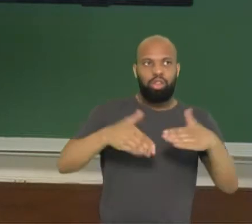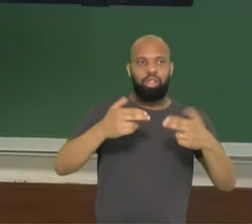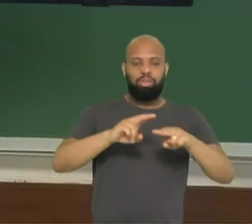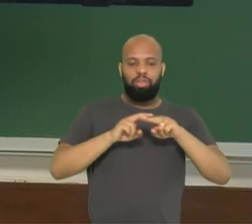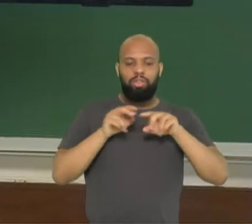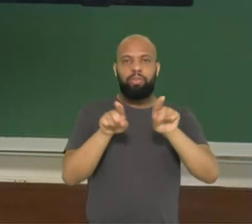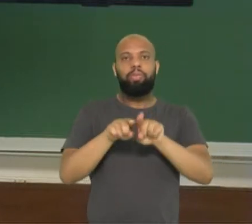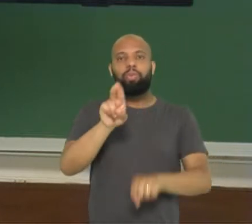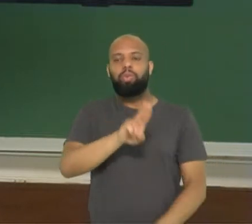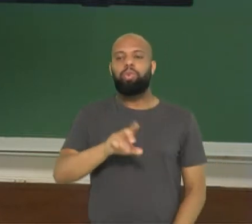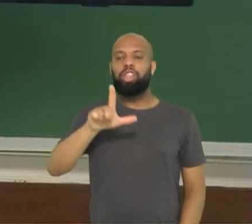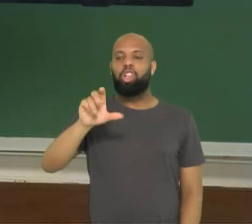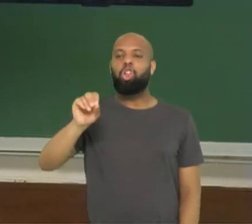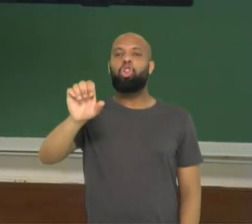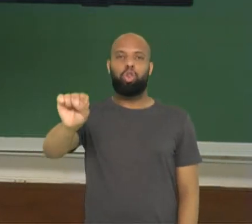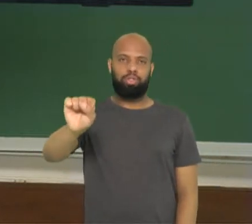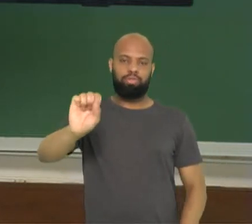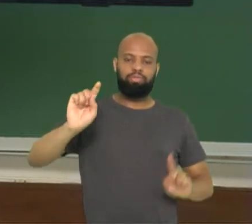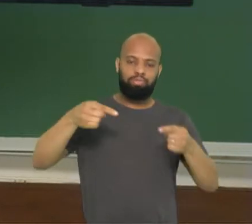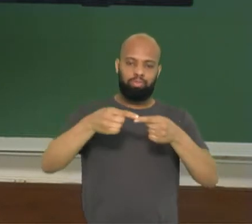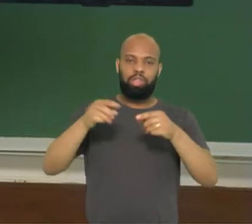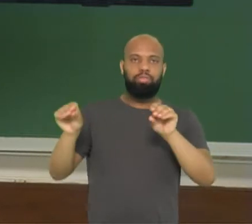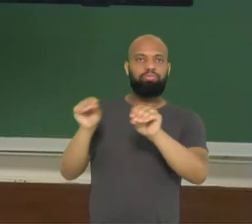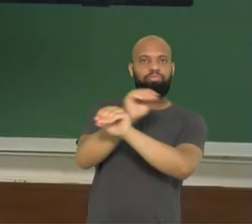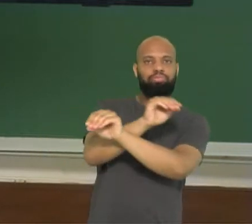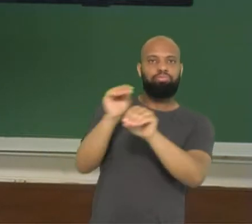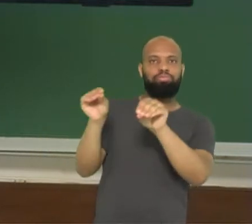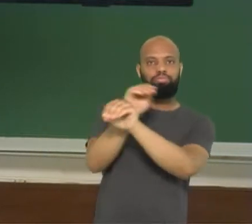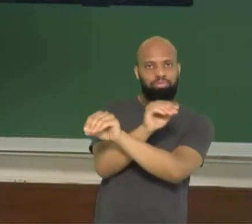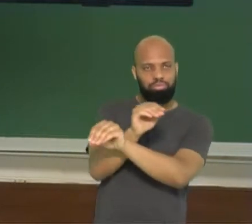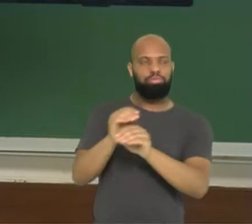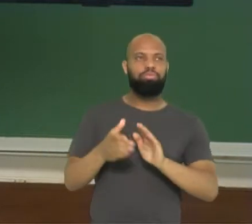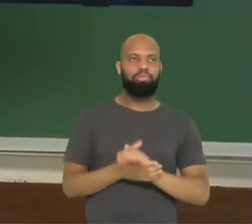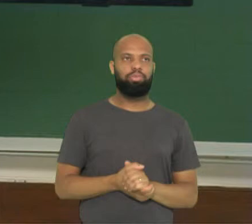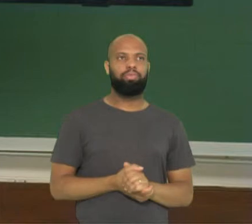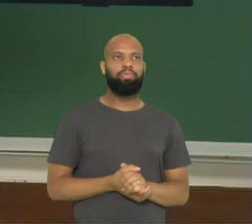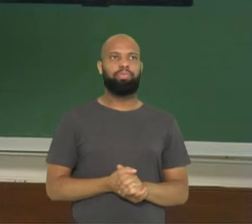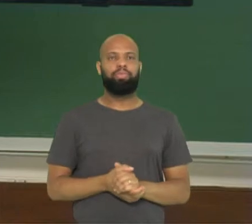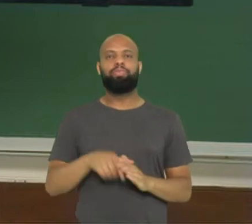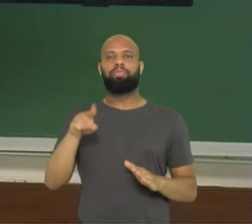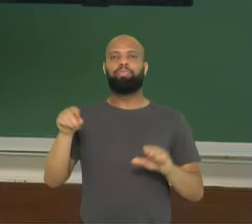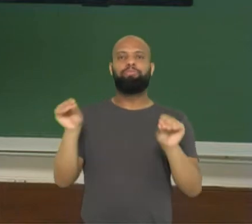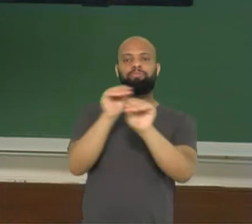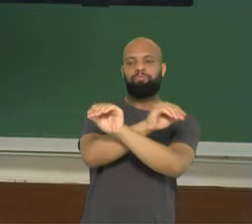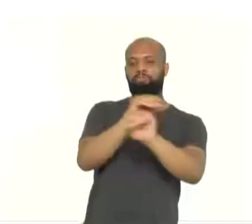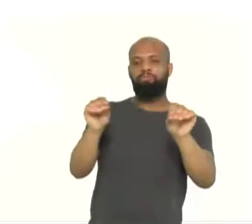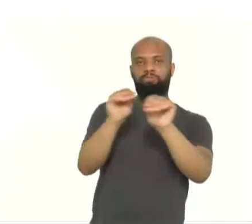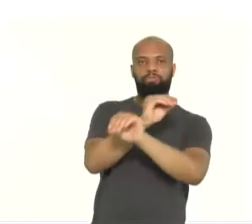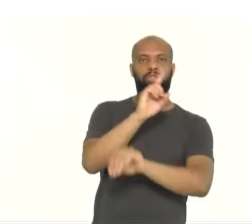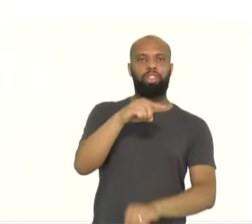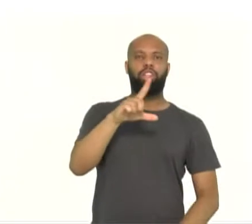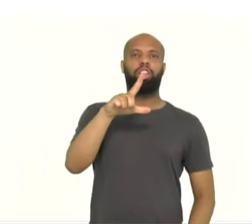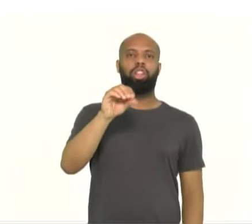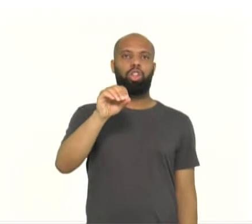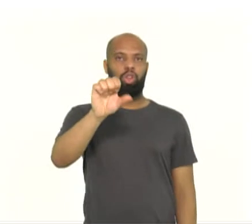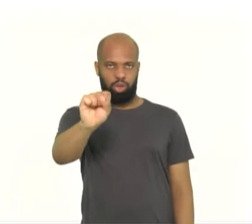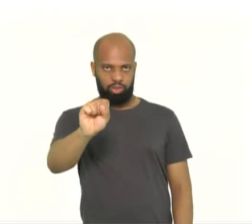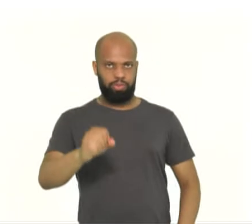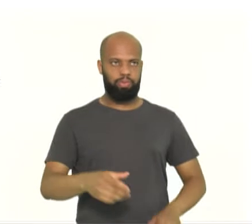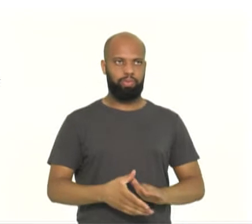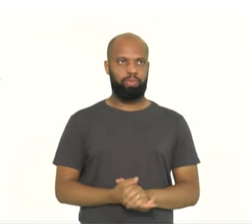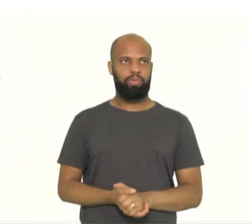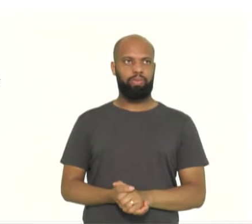né, a gente flexiona e coloca ele no plural. E observe também o artículo determinado, o artigo determinado aqui,